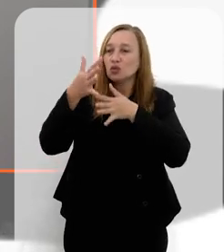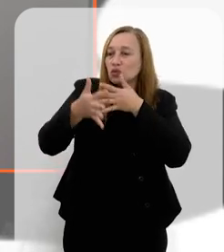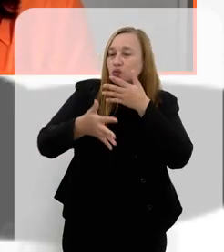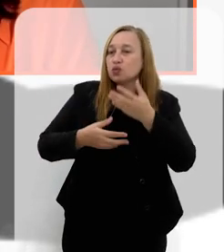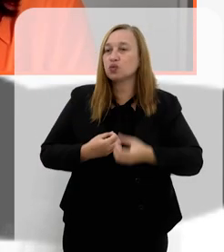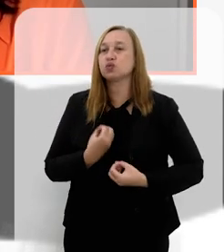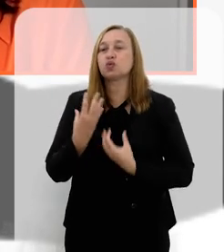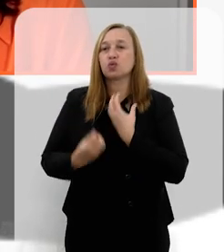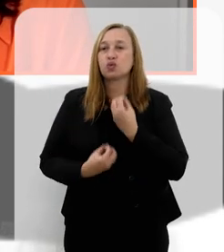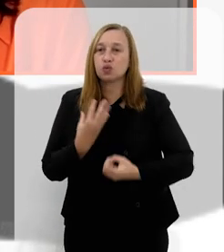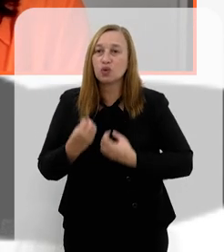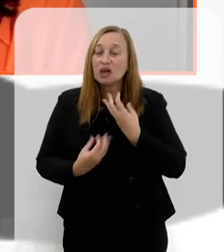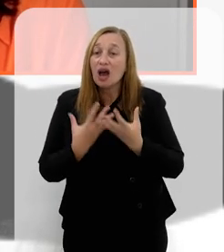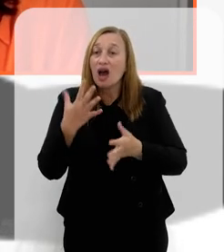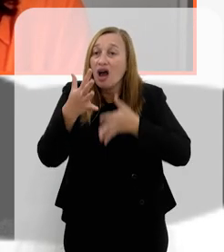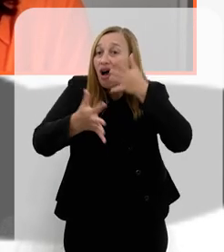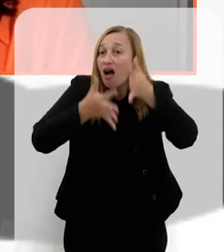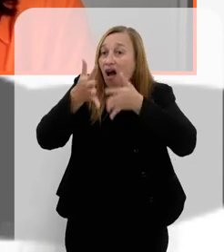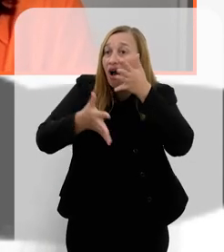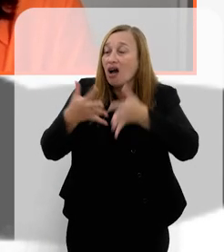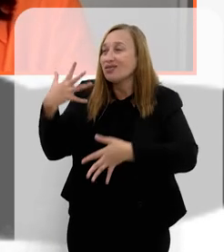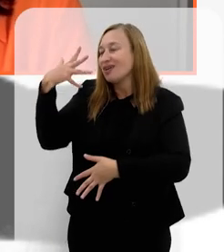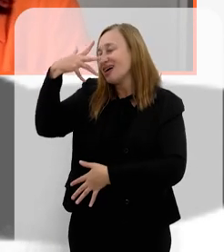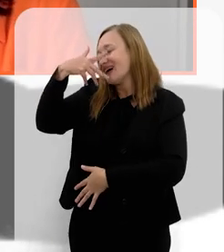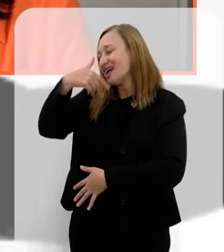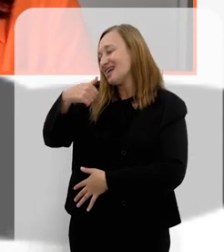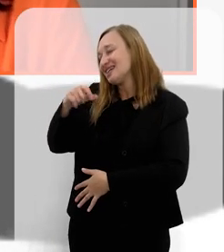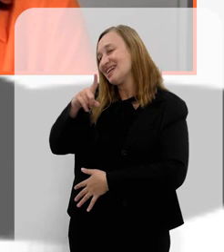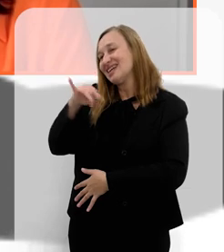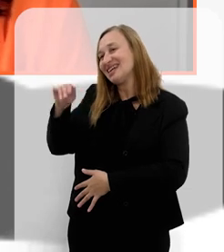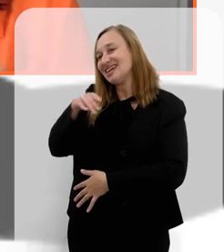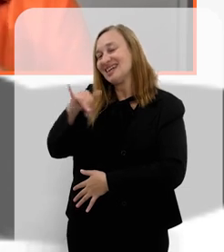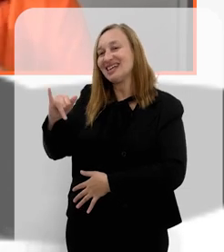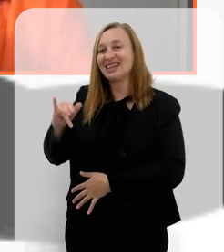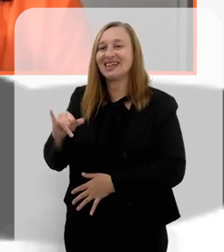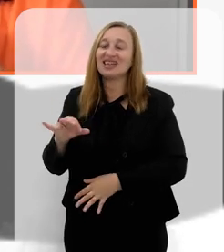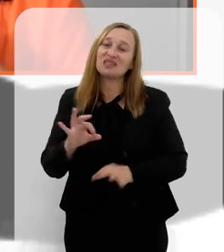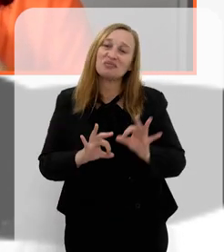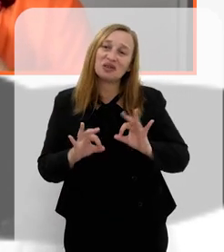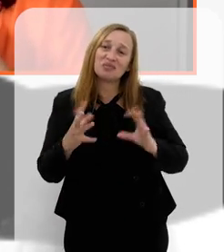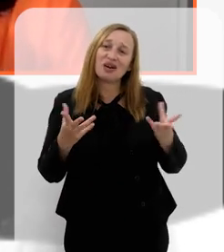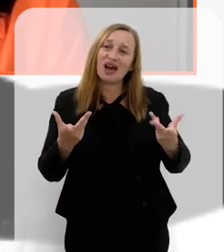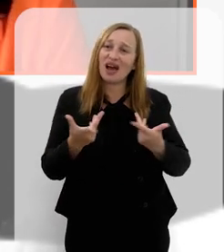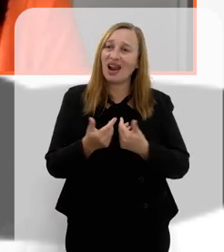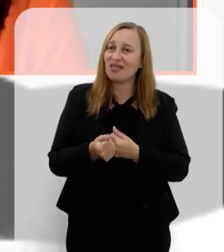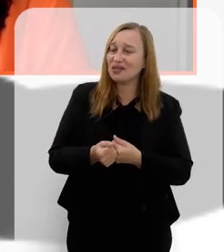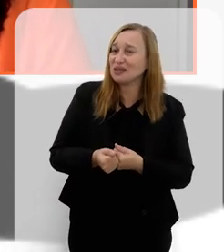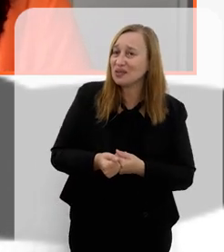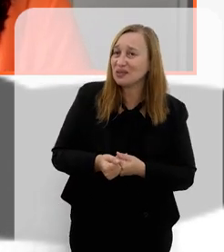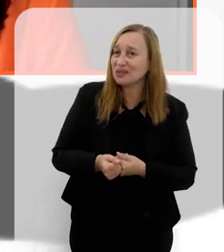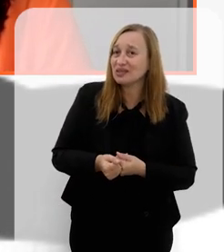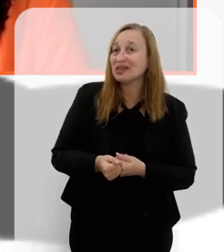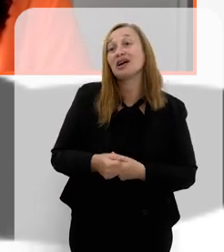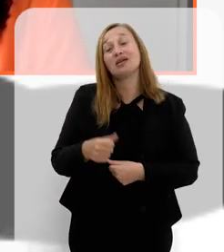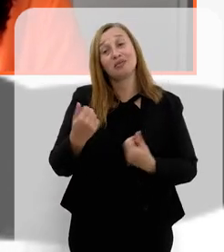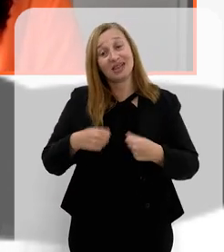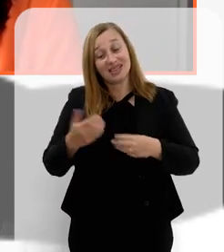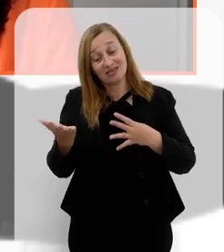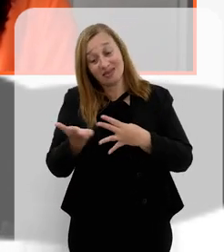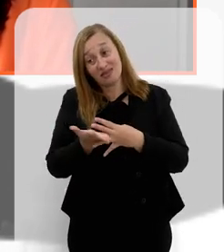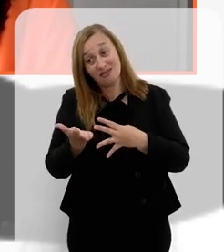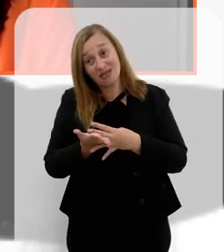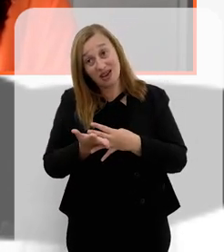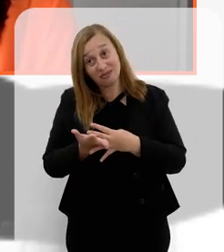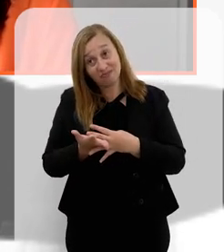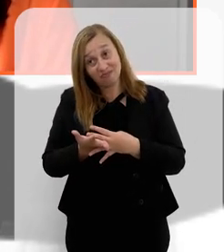expressar. Olha que coisa mais linda. Ai, Lili, que projeto, que programa mais maravilhoso. Olha, a gente vai ter que